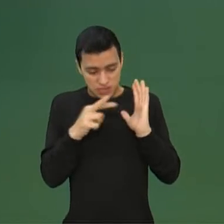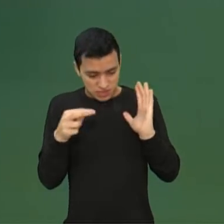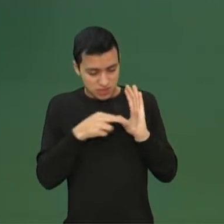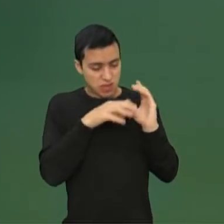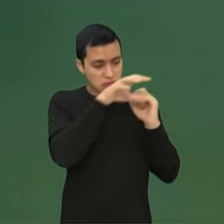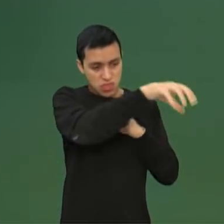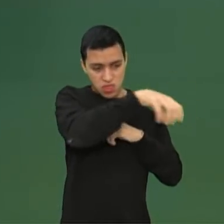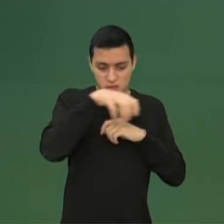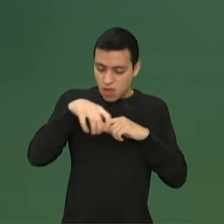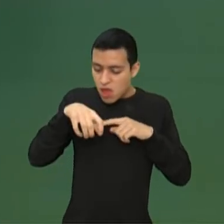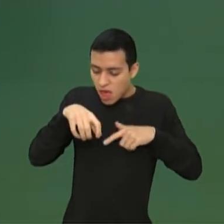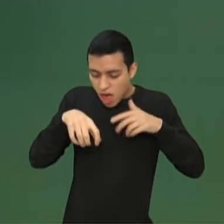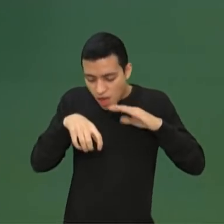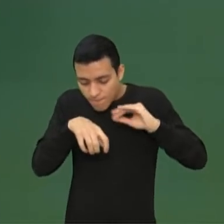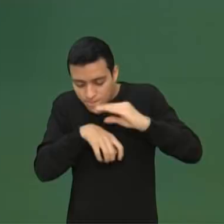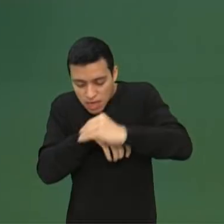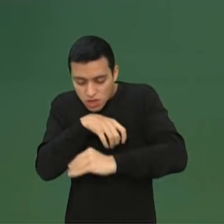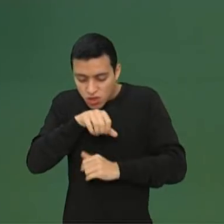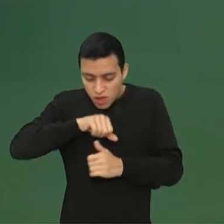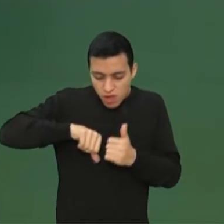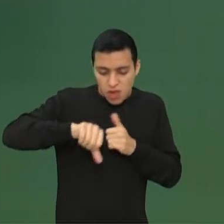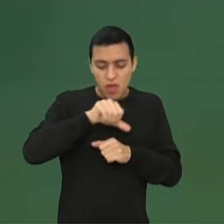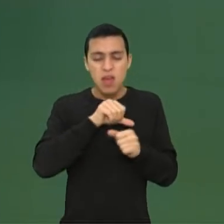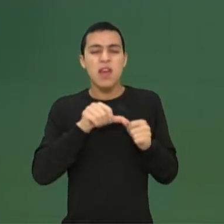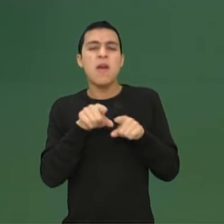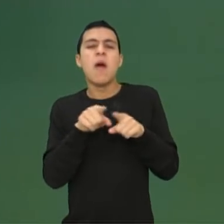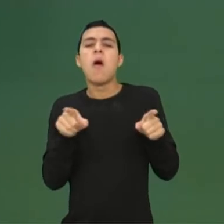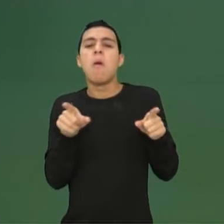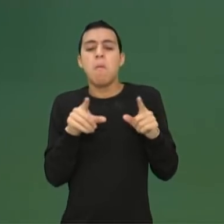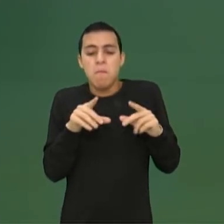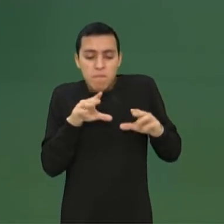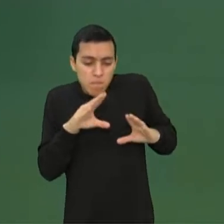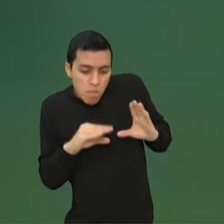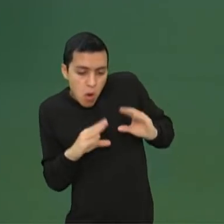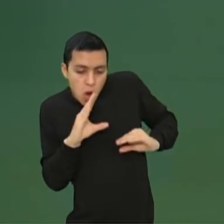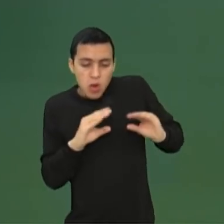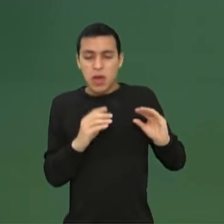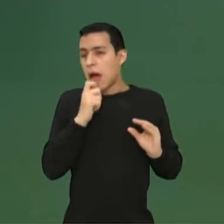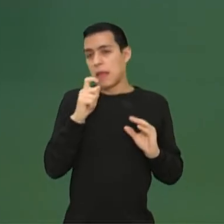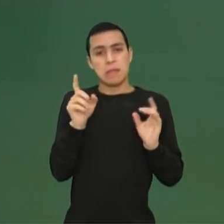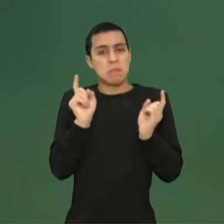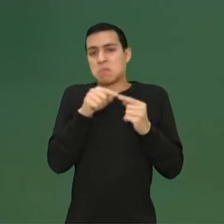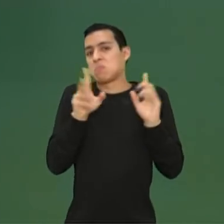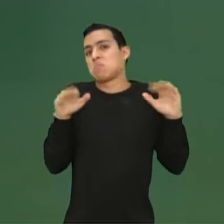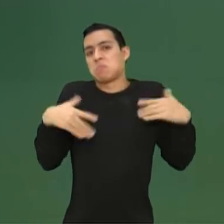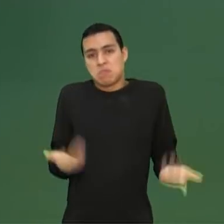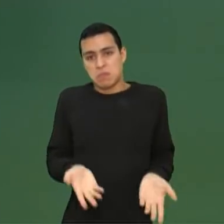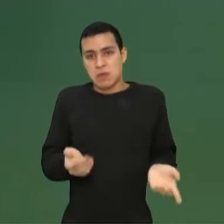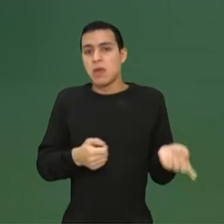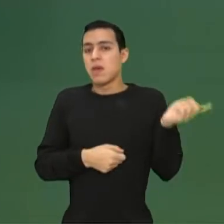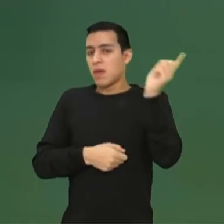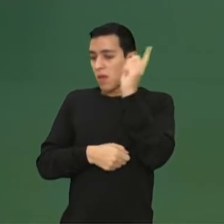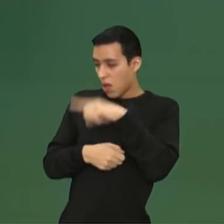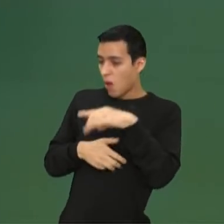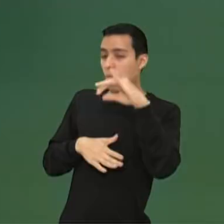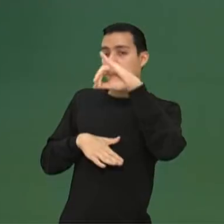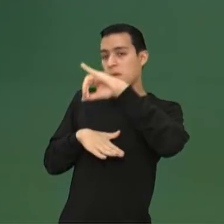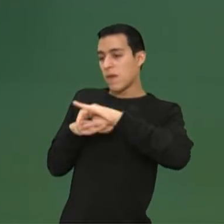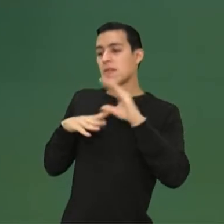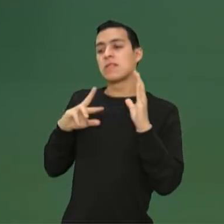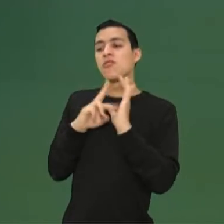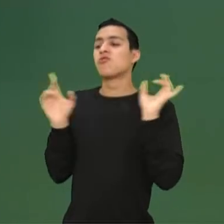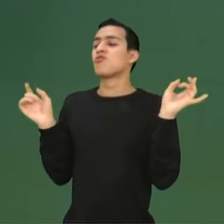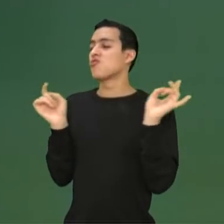natureza e já comecei a modelar, mas ainda não tem uma função. E quando eu chego no objeto, é